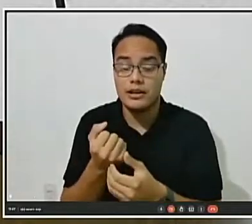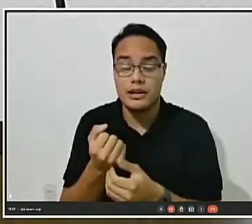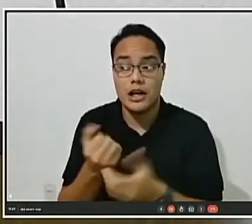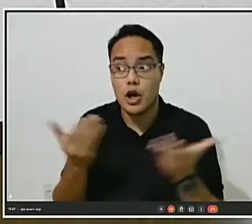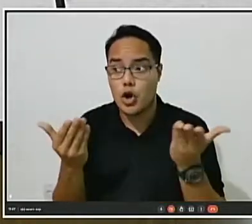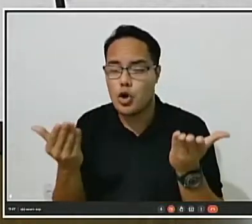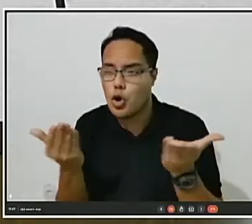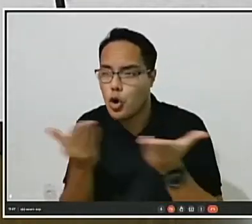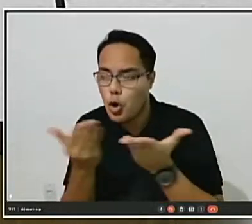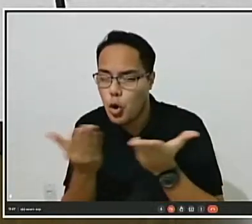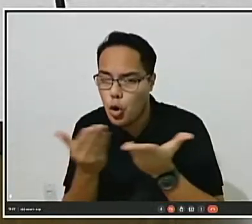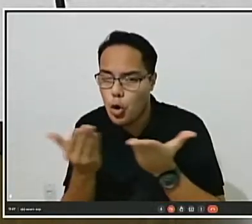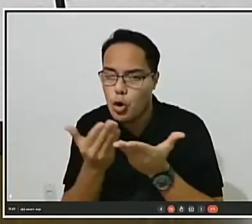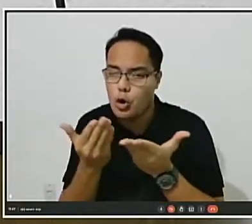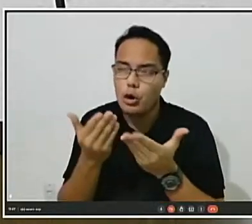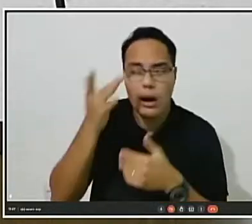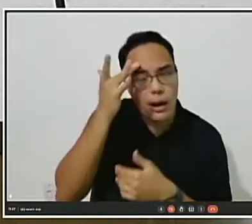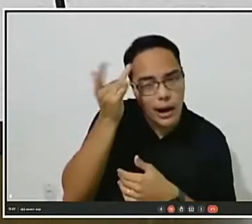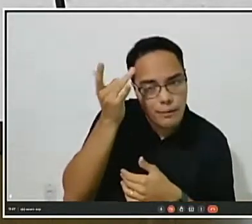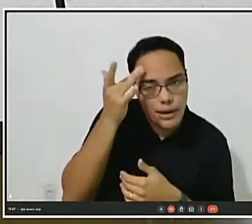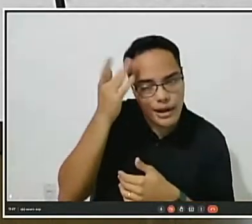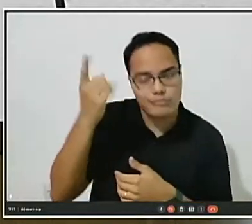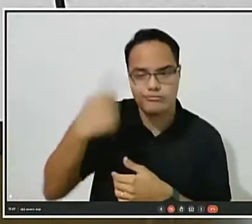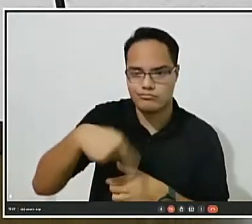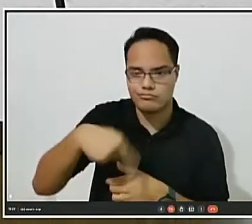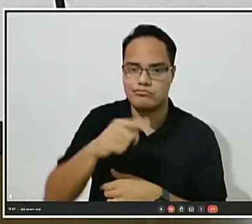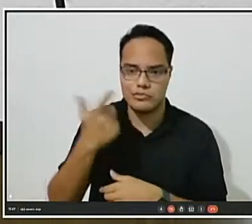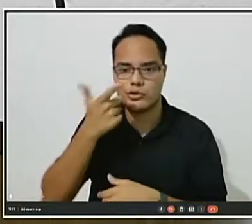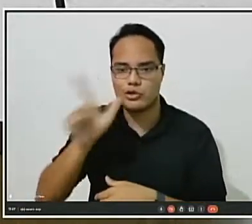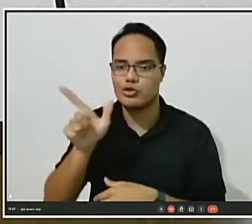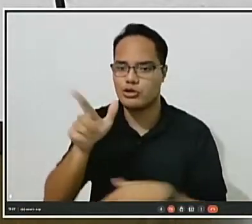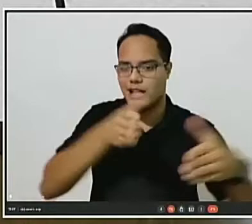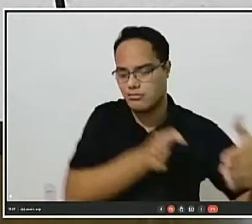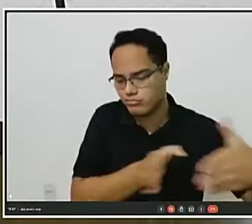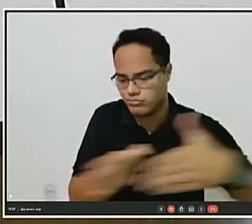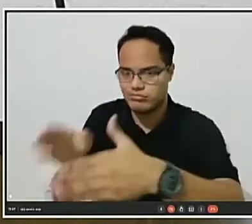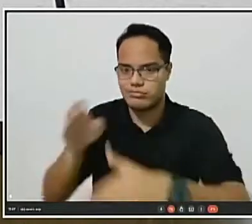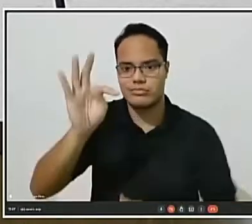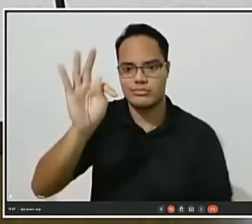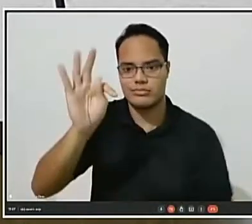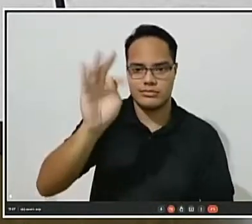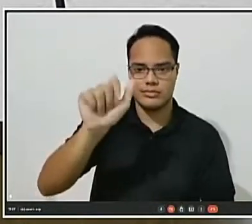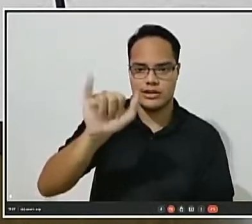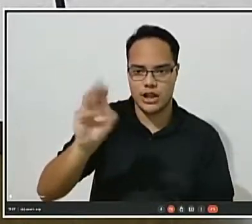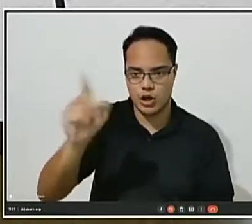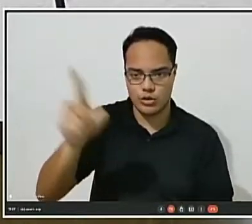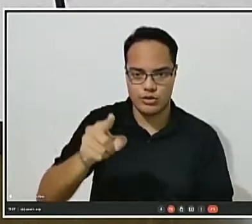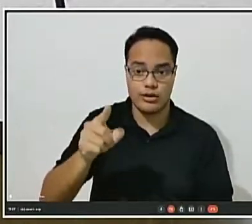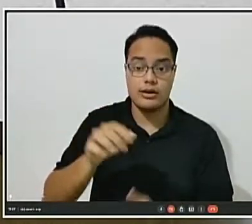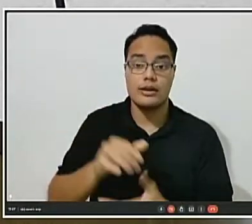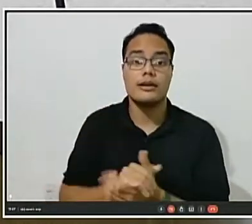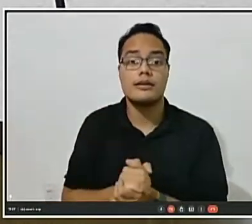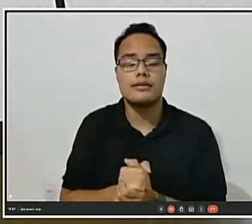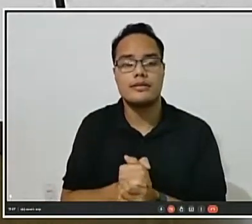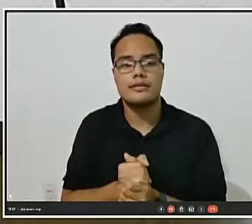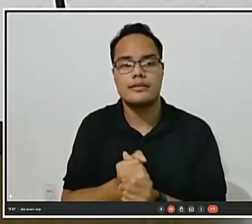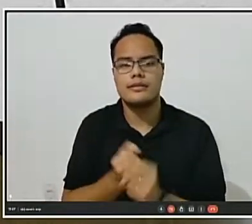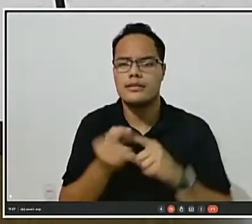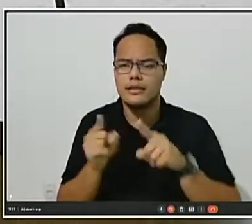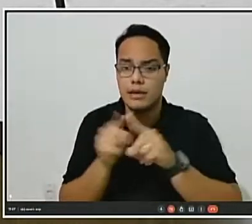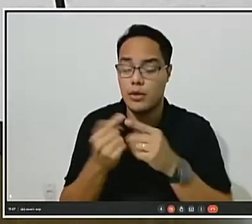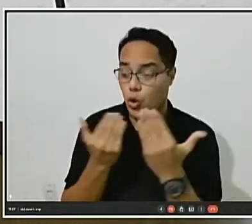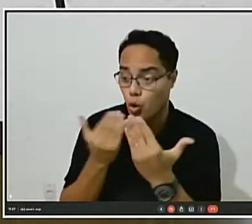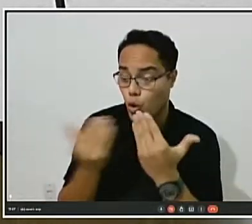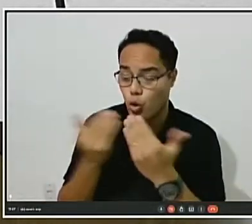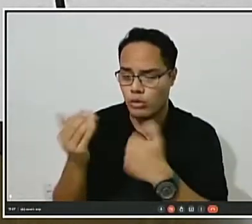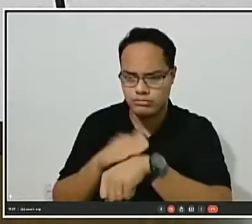depois já será resolvido esse problema do Taió. Também aí eu entrei em conversa com o secretário,